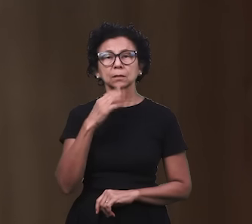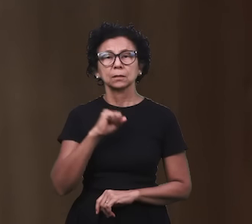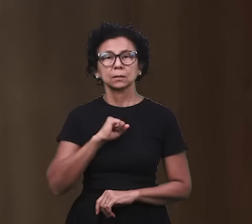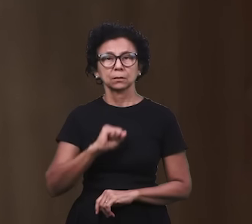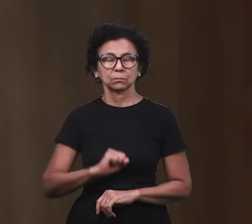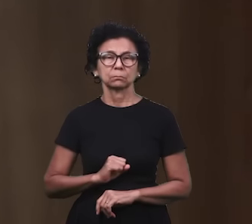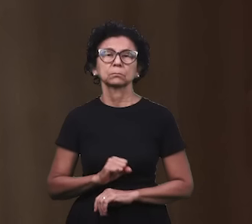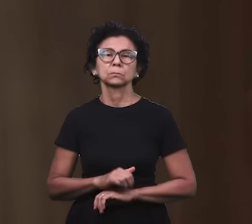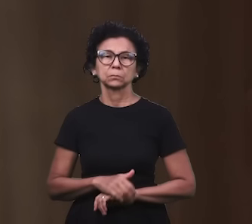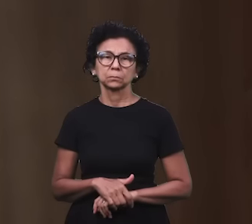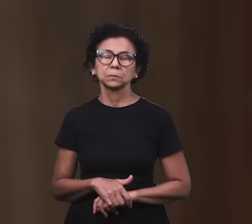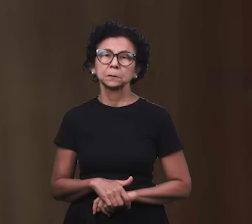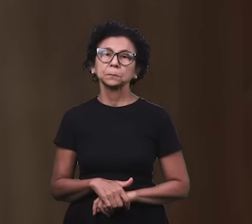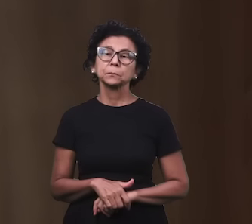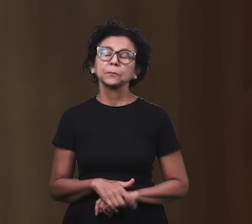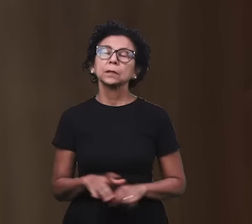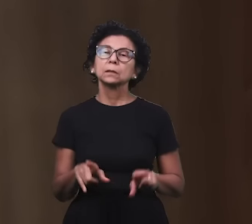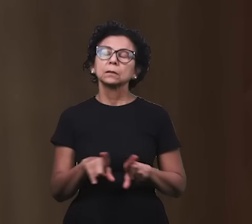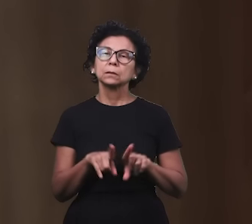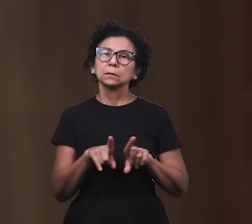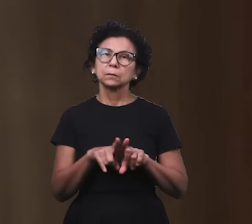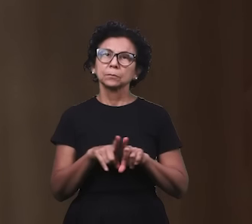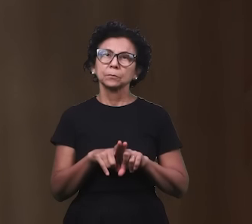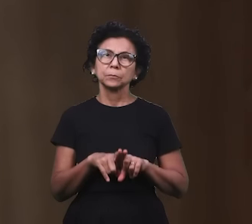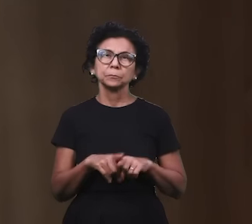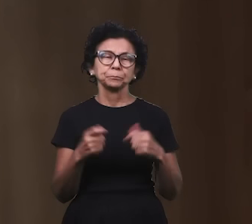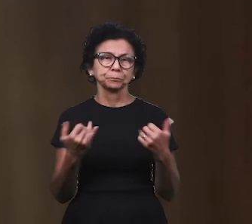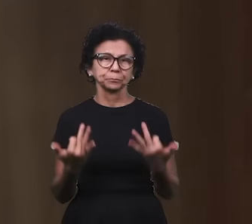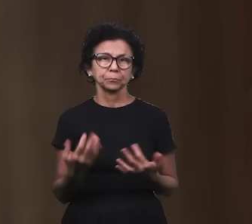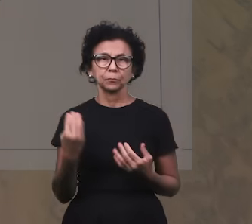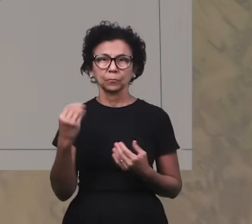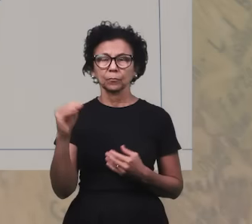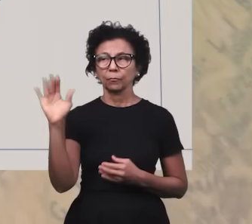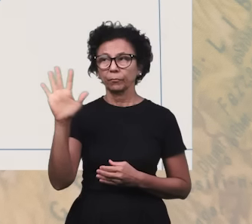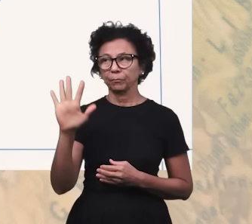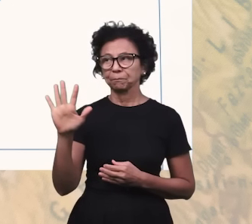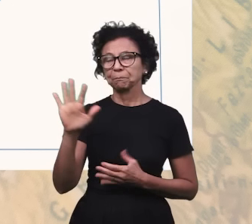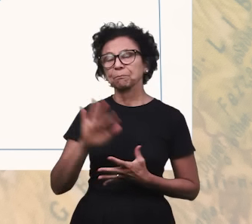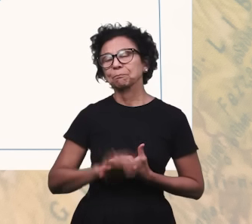sacerdotes. Um outro detalhe que queremos falar aqui, podemos colocar o mapa,